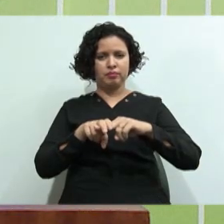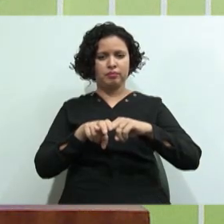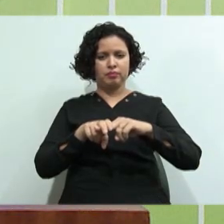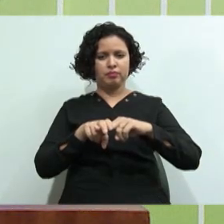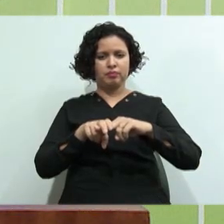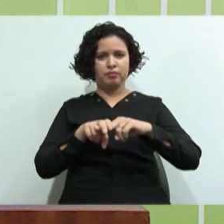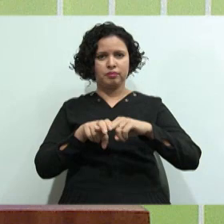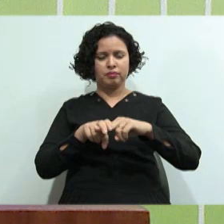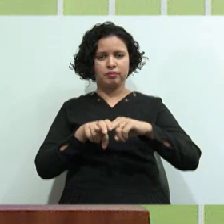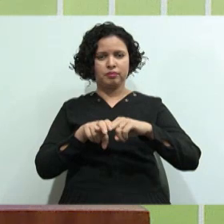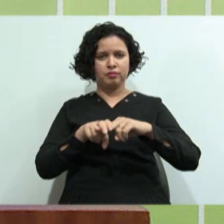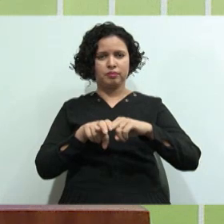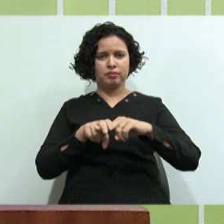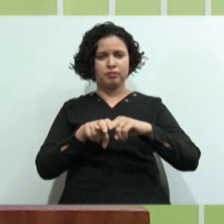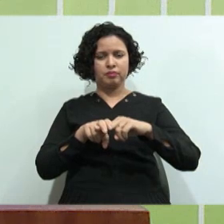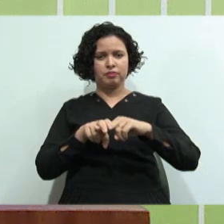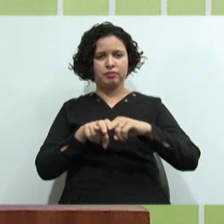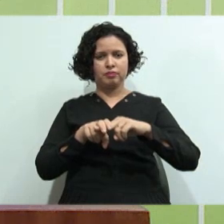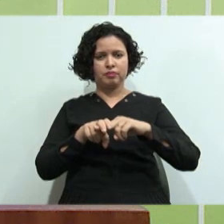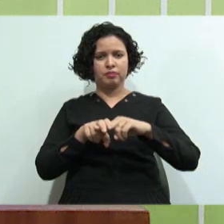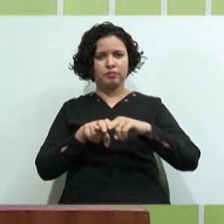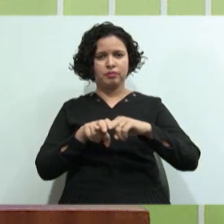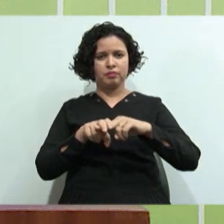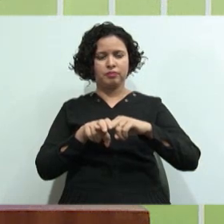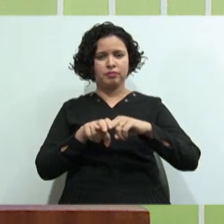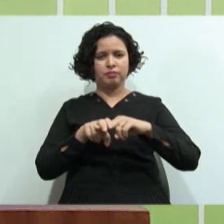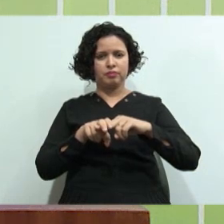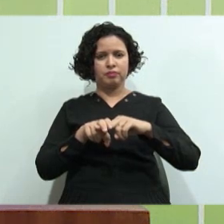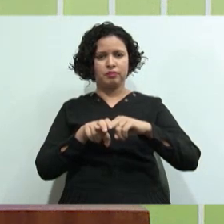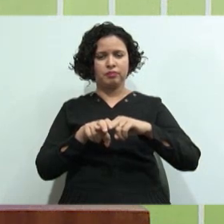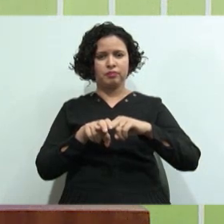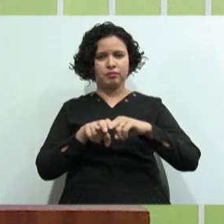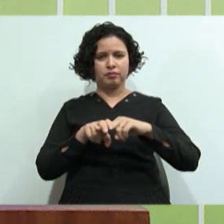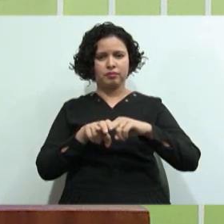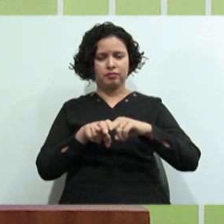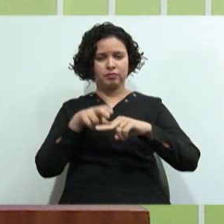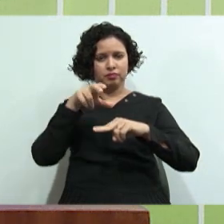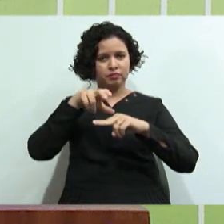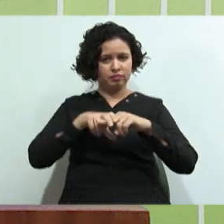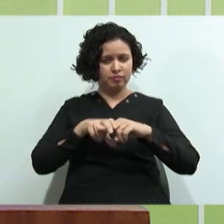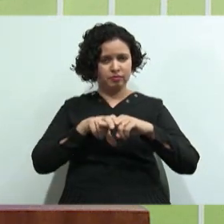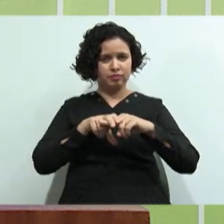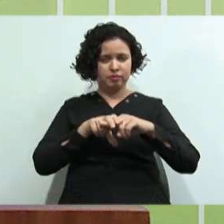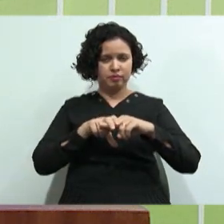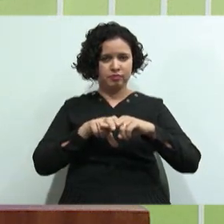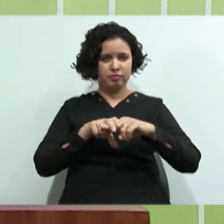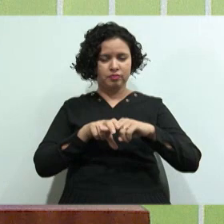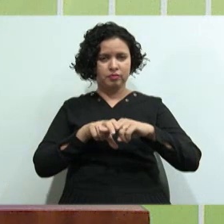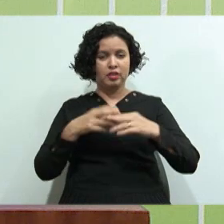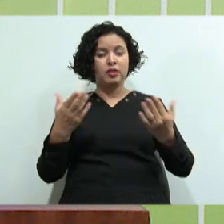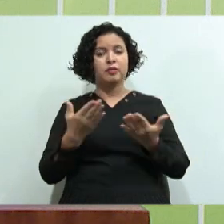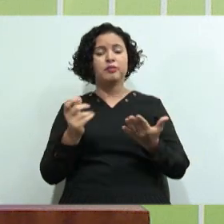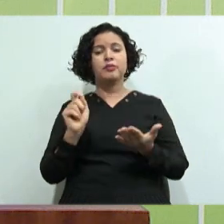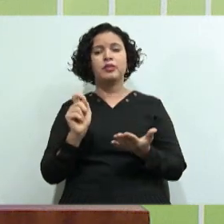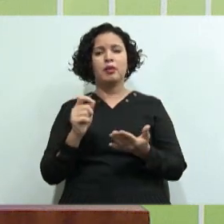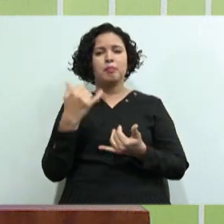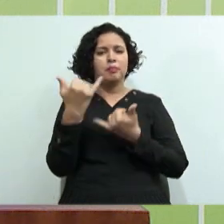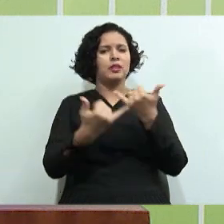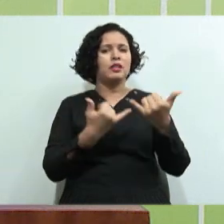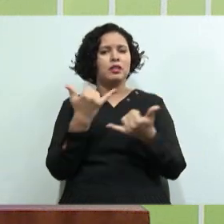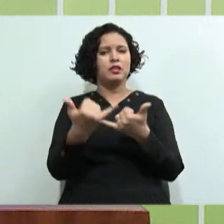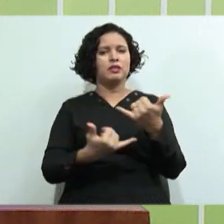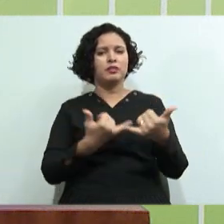a Tamires está fazendo ali também, ali. Sentar. Agora, se a gente for fazer o sinal